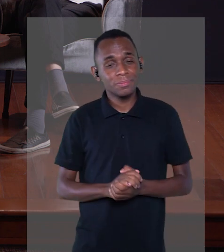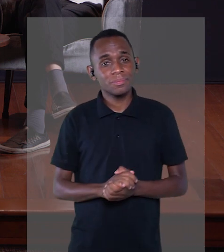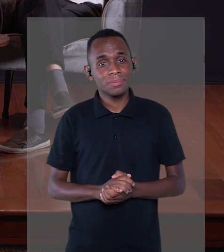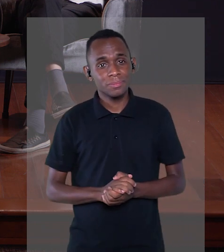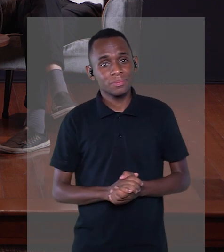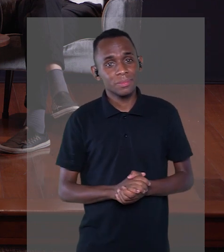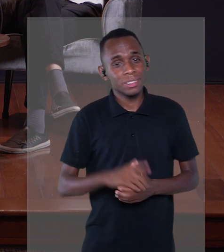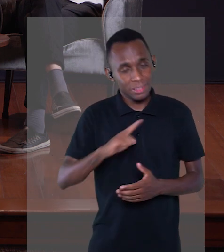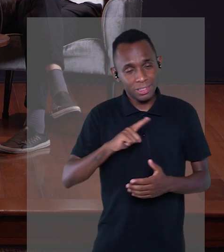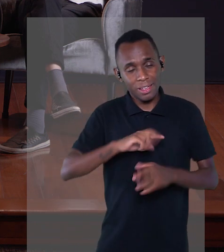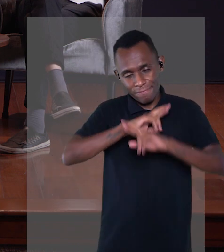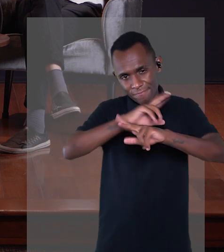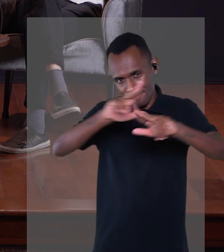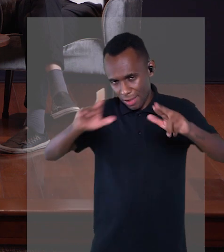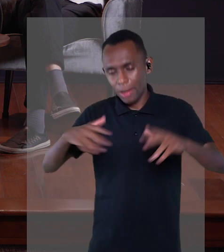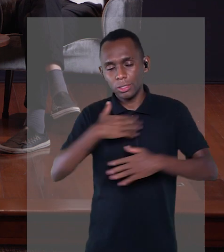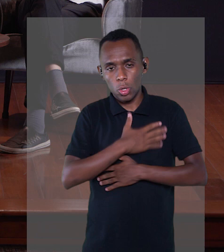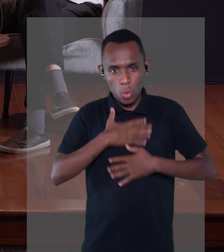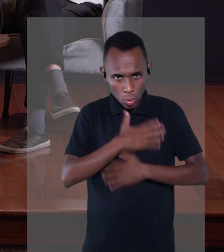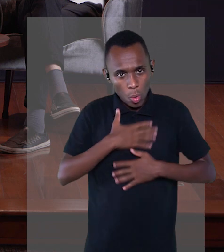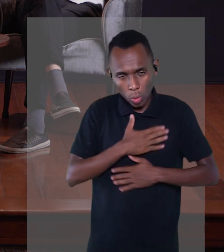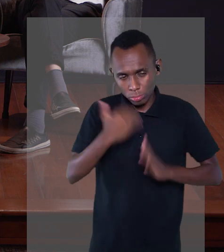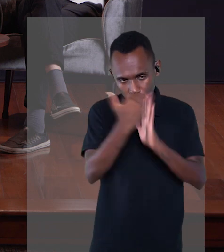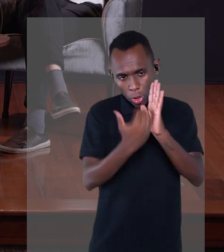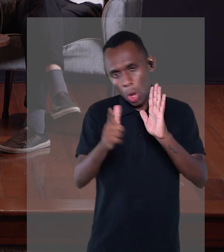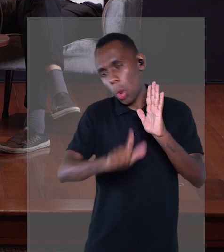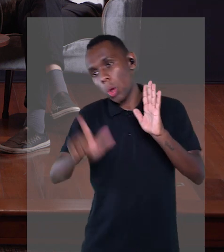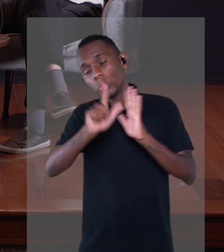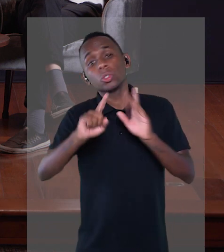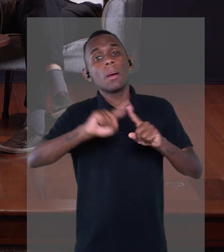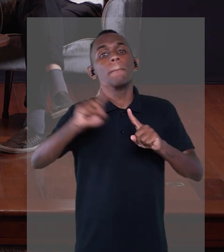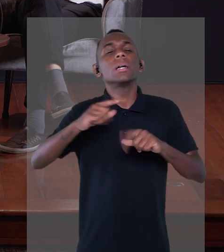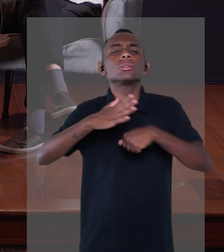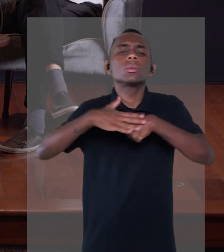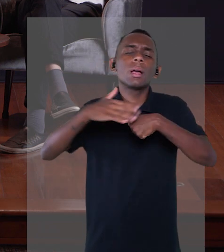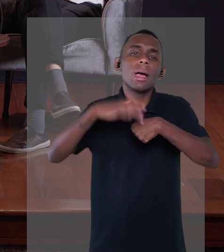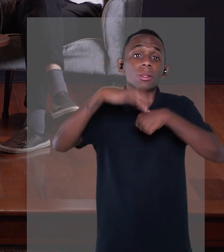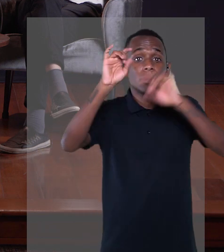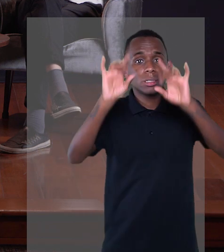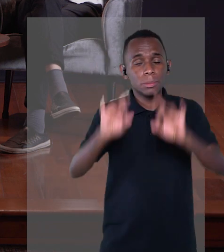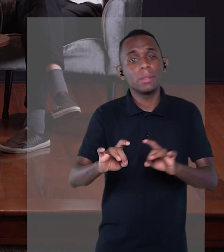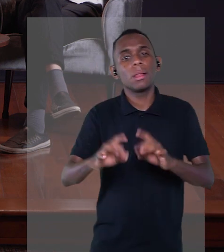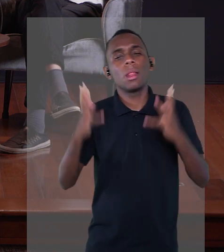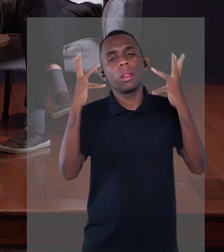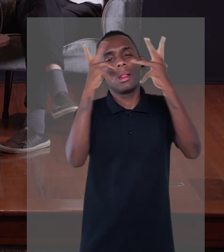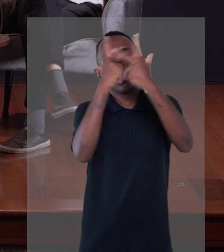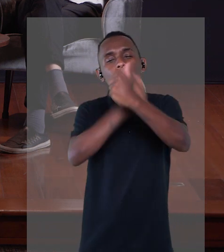minha, eu tenho várias músicas que eu gosto no disco, claro. Mas eu tenho um carinho especial por Linda